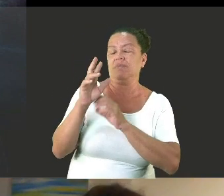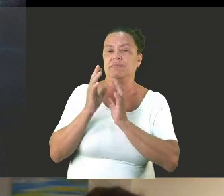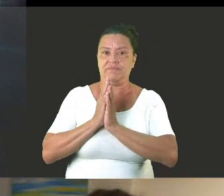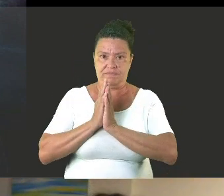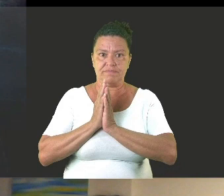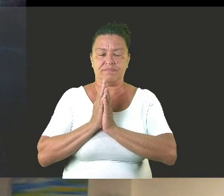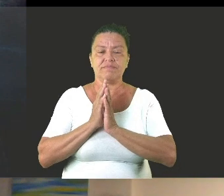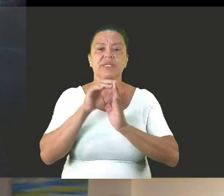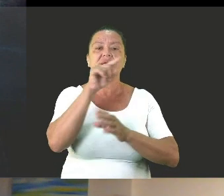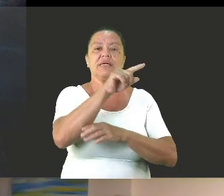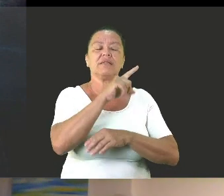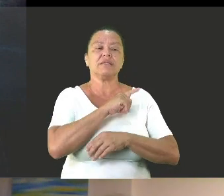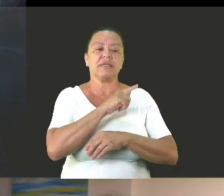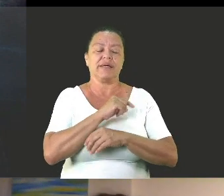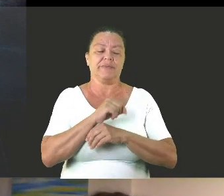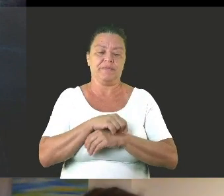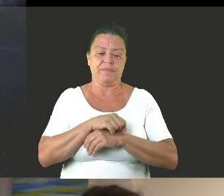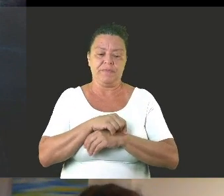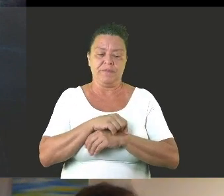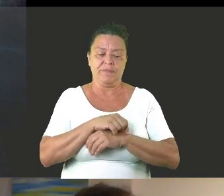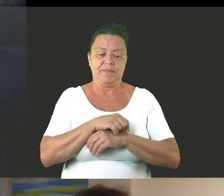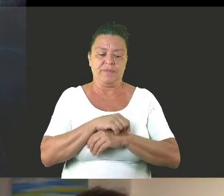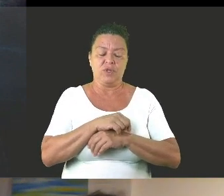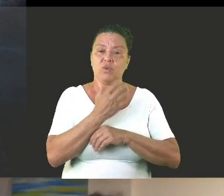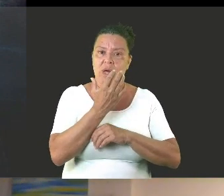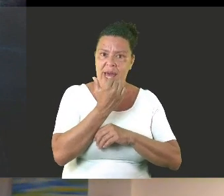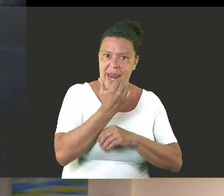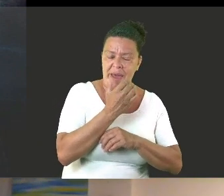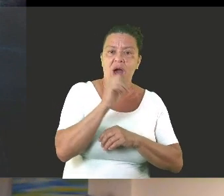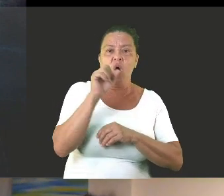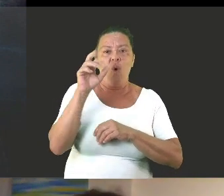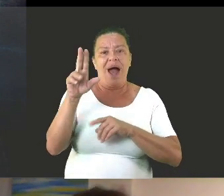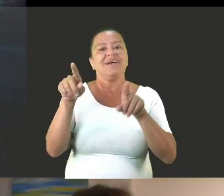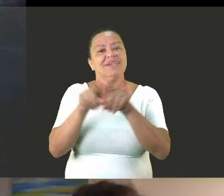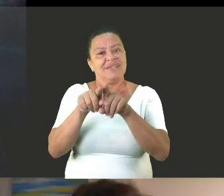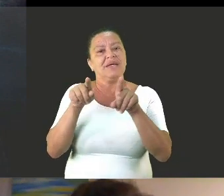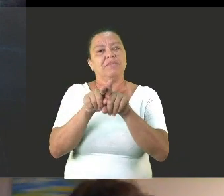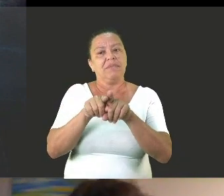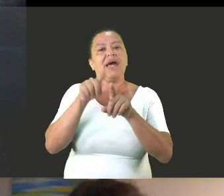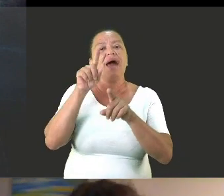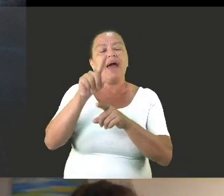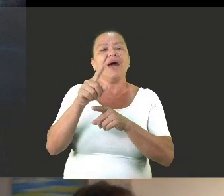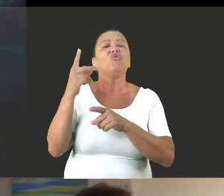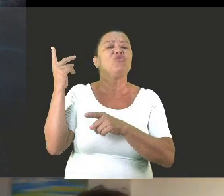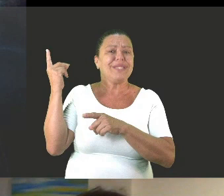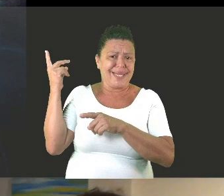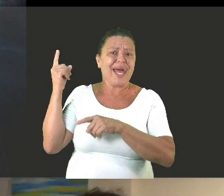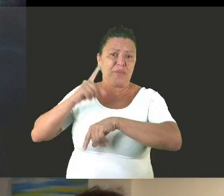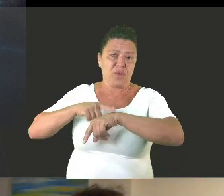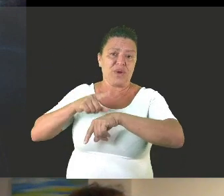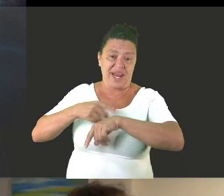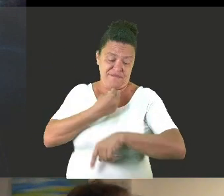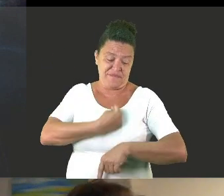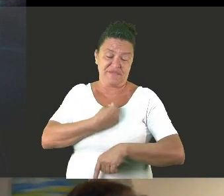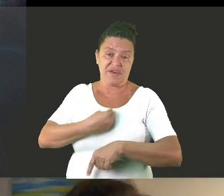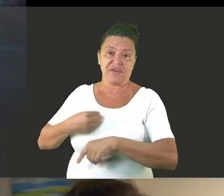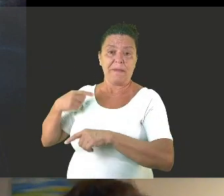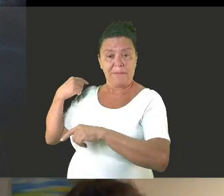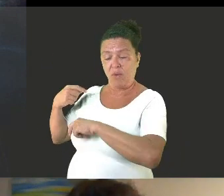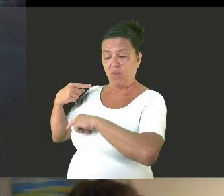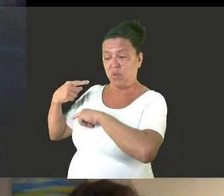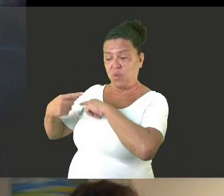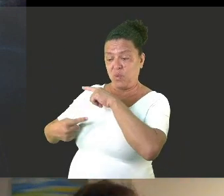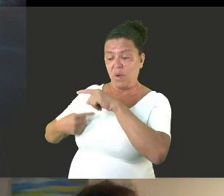E aquela que se origina do alimento e do ar, que também são gastas ao longo do tempo, mas elas podem se